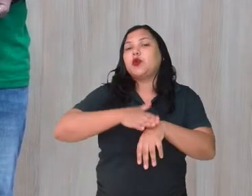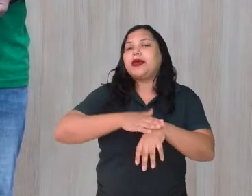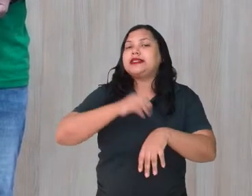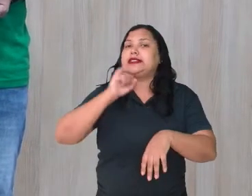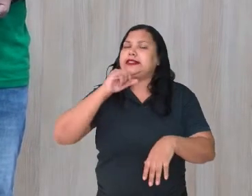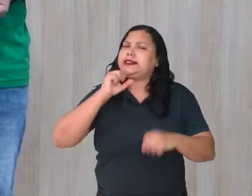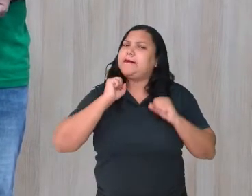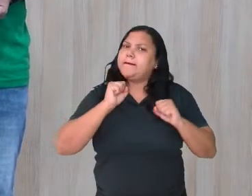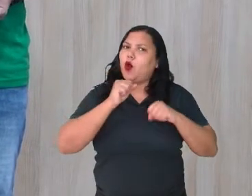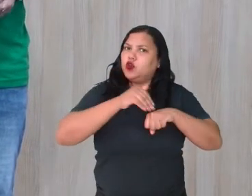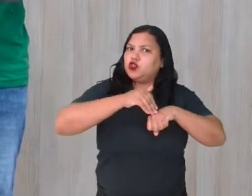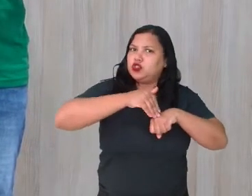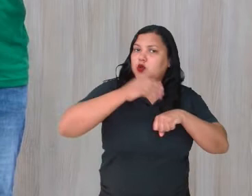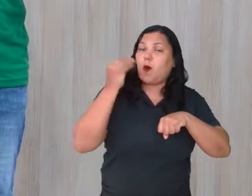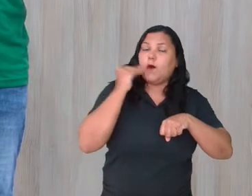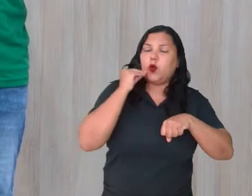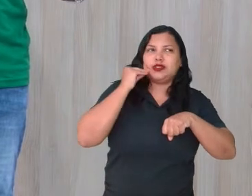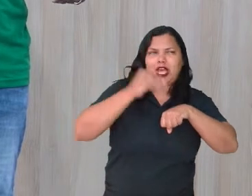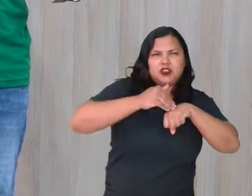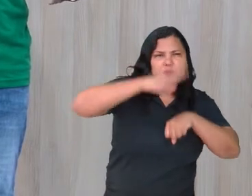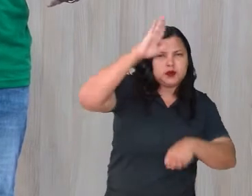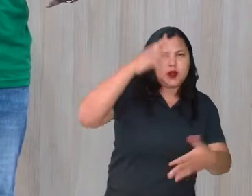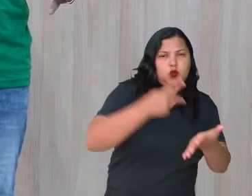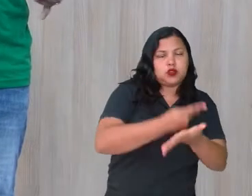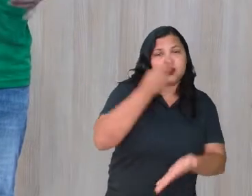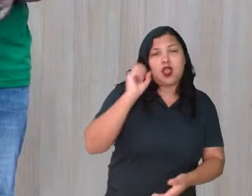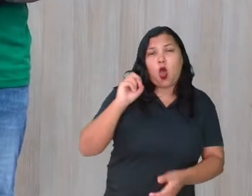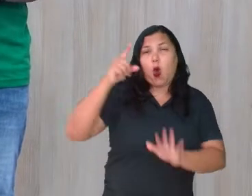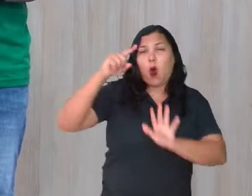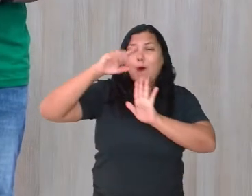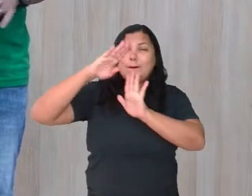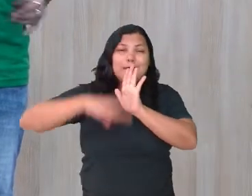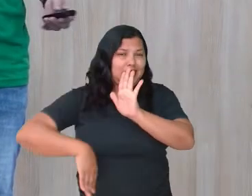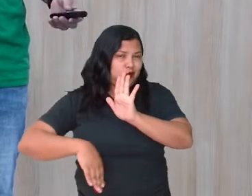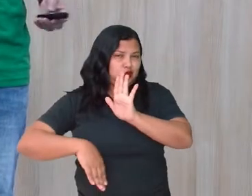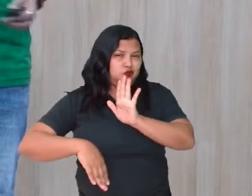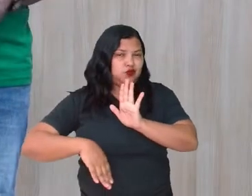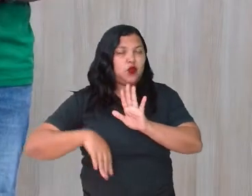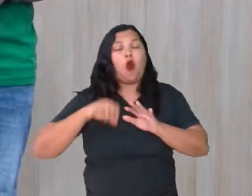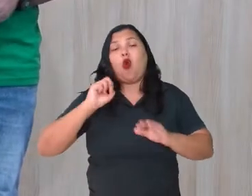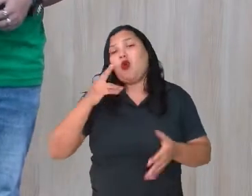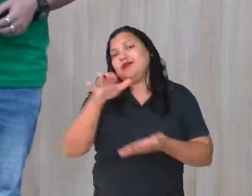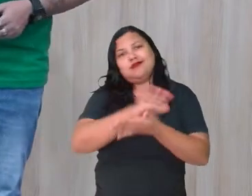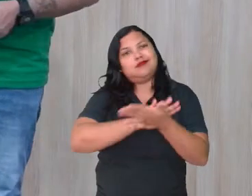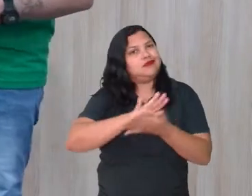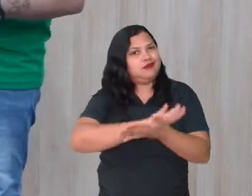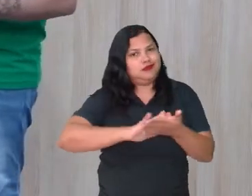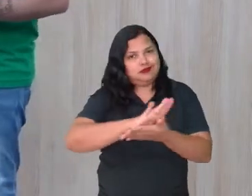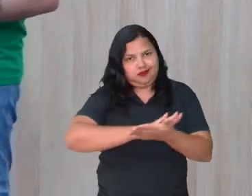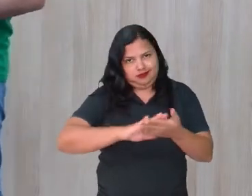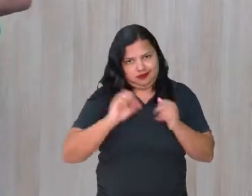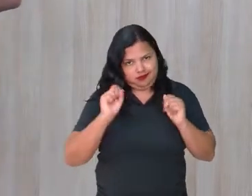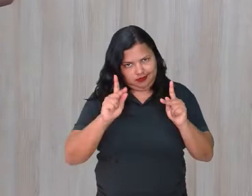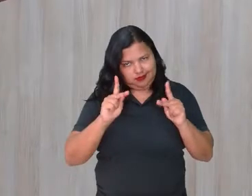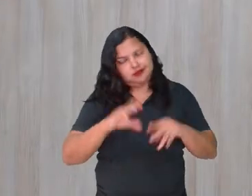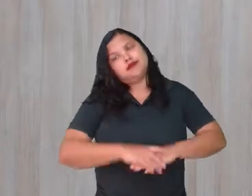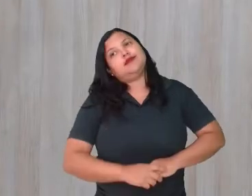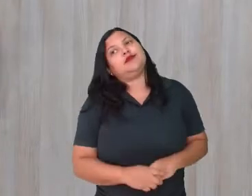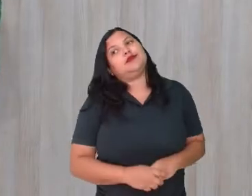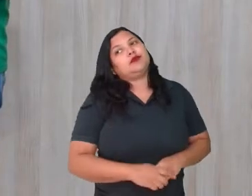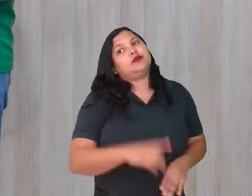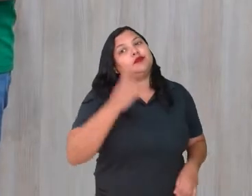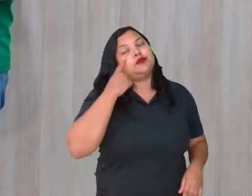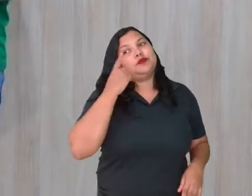tem mais chance de acontecer, se ela tem menos chance de acontecer ou se simplesmente não tem chance alguma, tá certo?